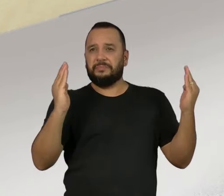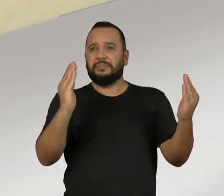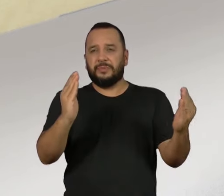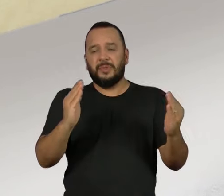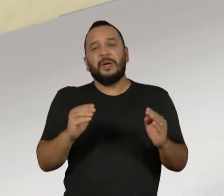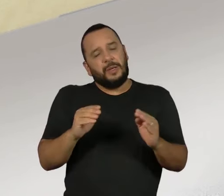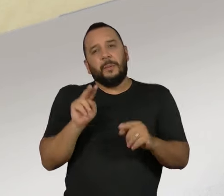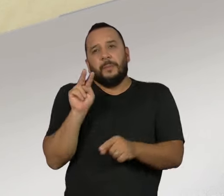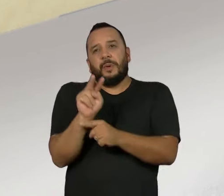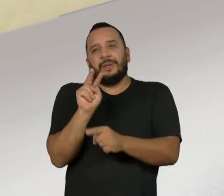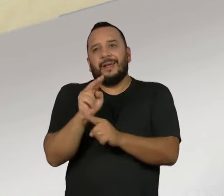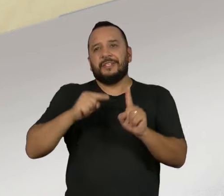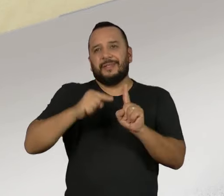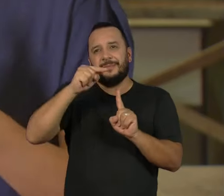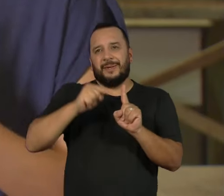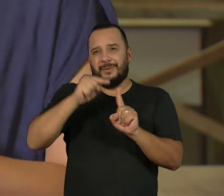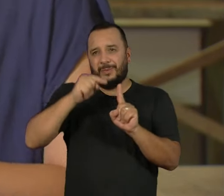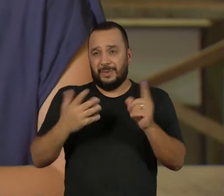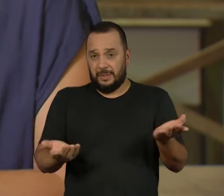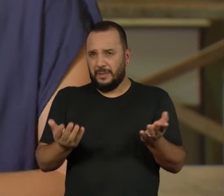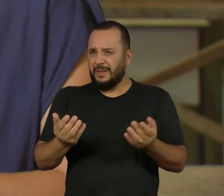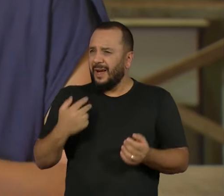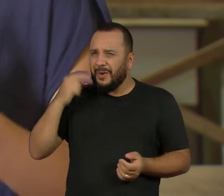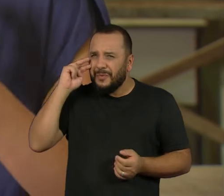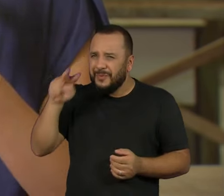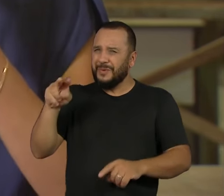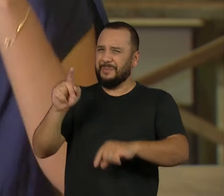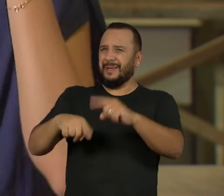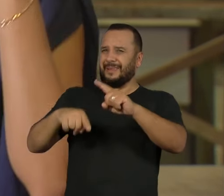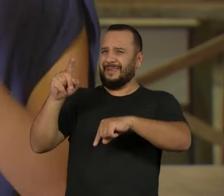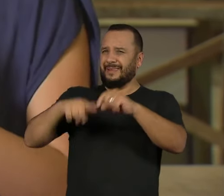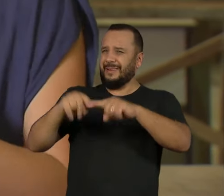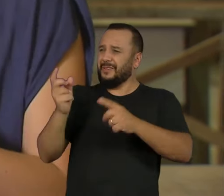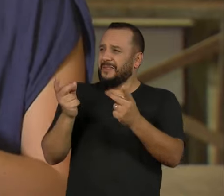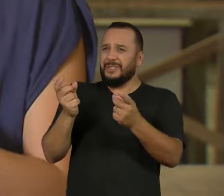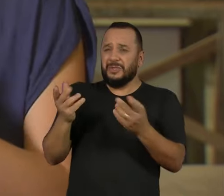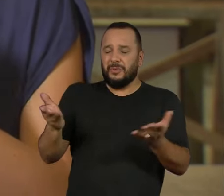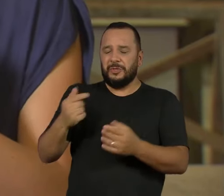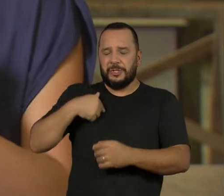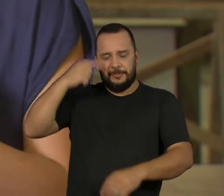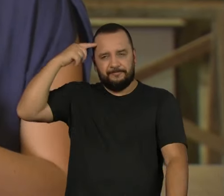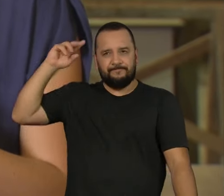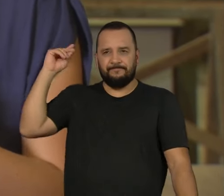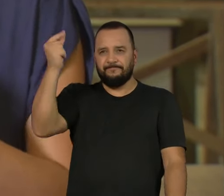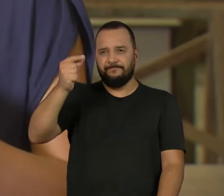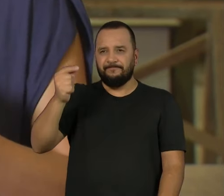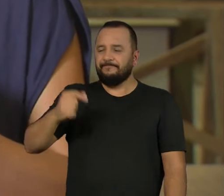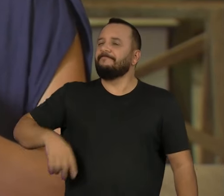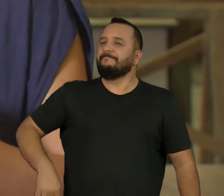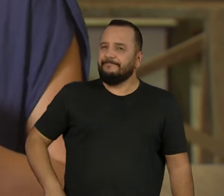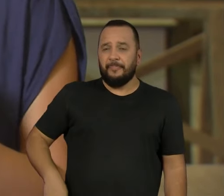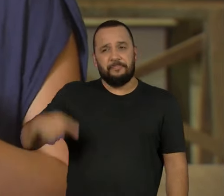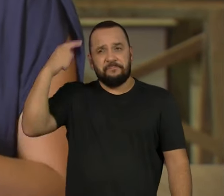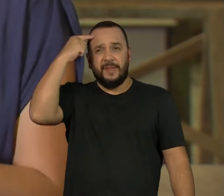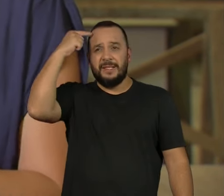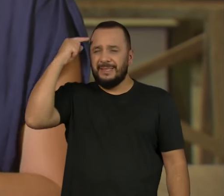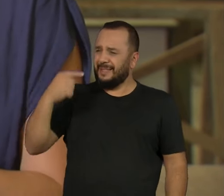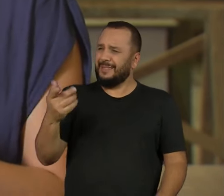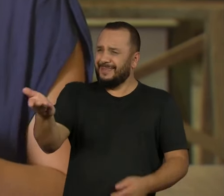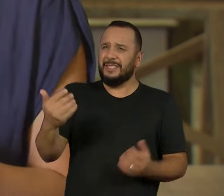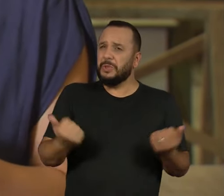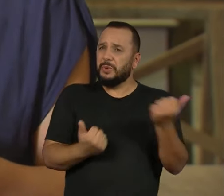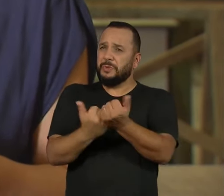eu me deparei com aquele material que é vendido hoje, no exato momento que eu vi aquele produto, eu pensei, por que